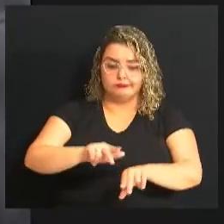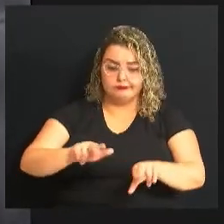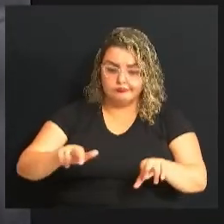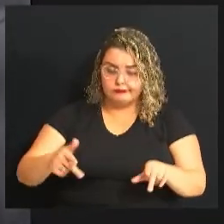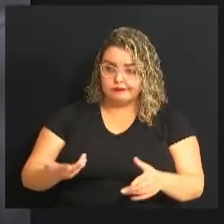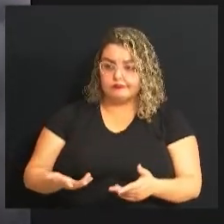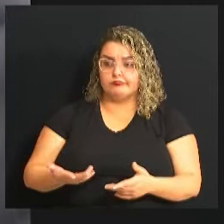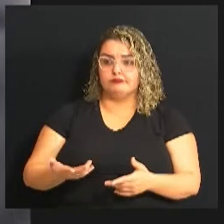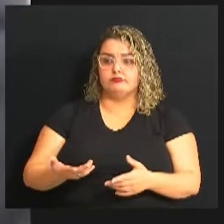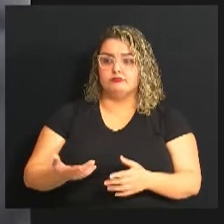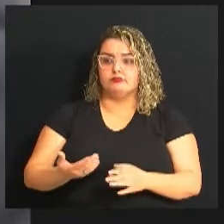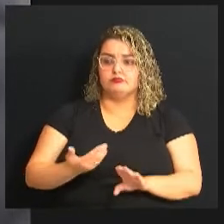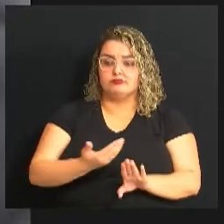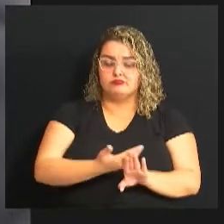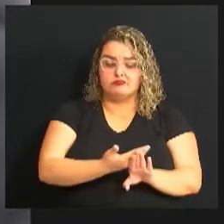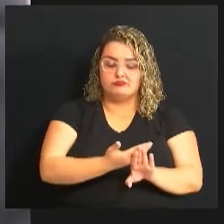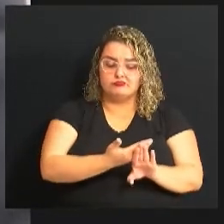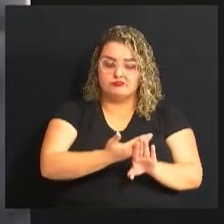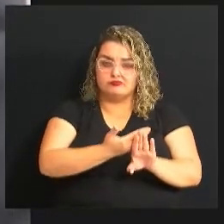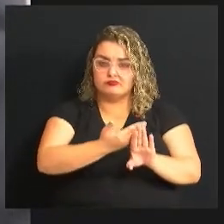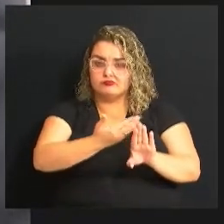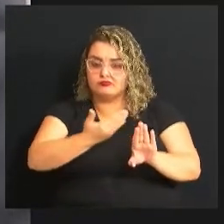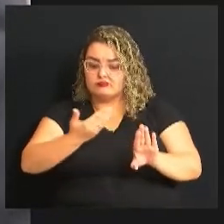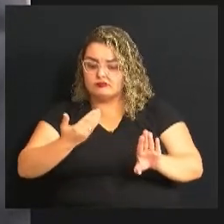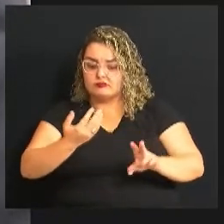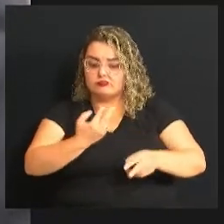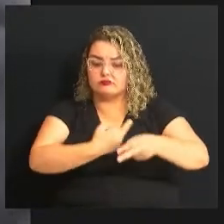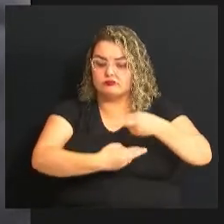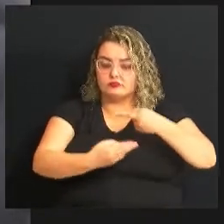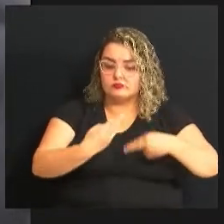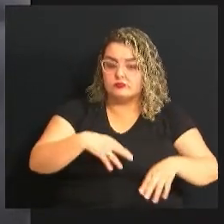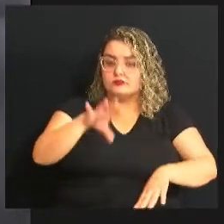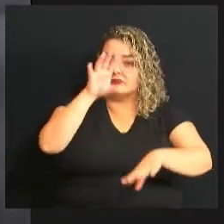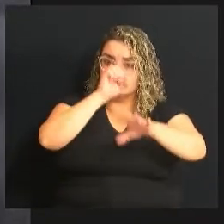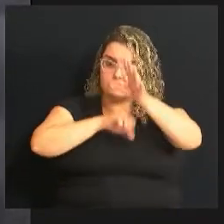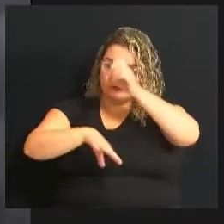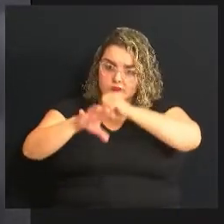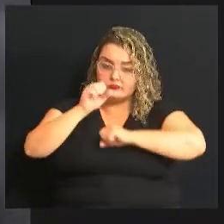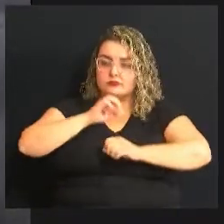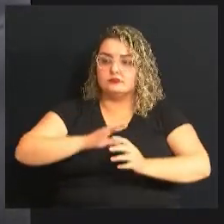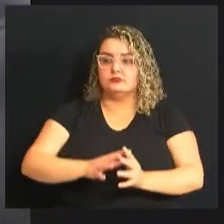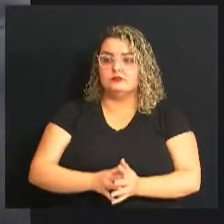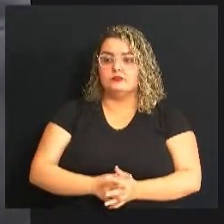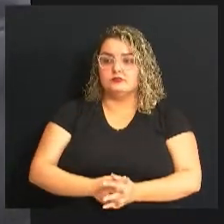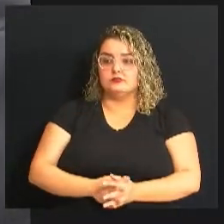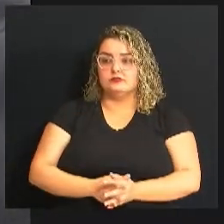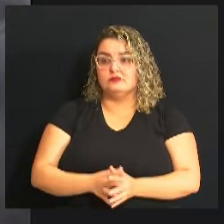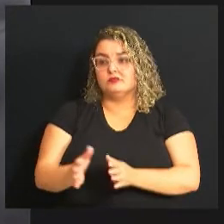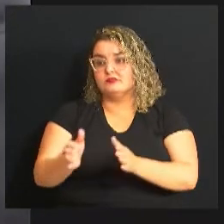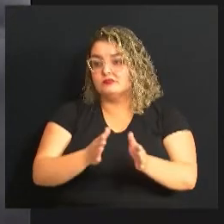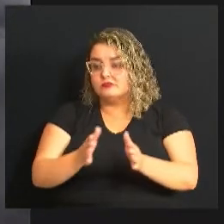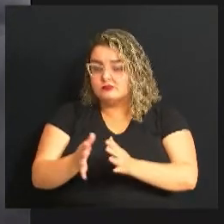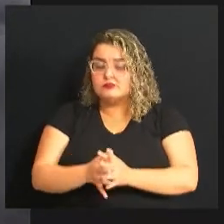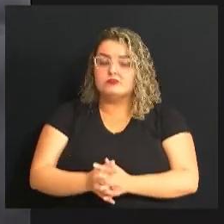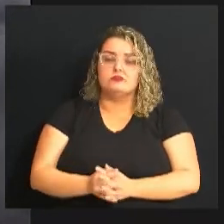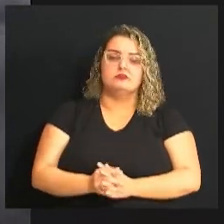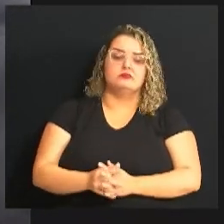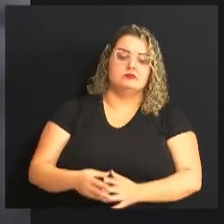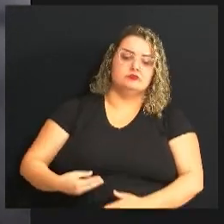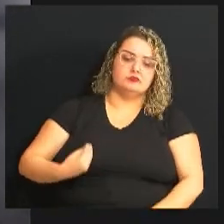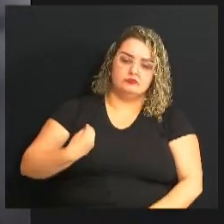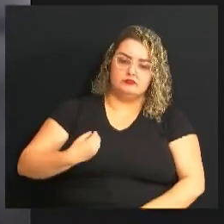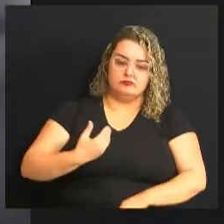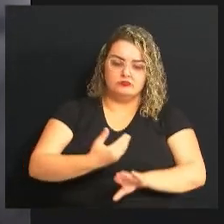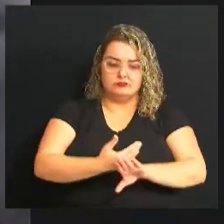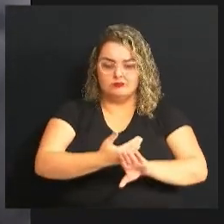se distanciaram desta relação de aprendizagem pela situação em que estavam vivendo, distantes